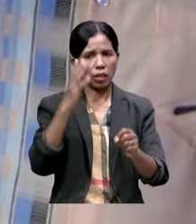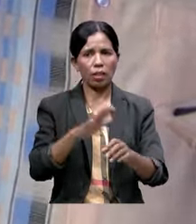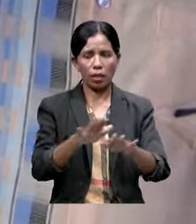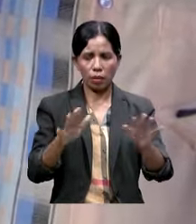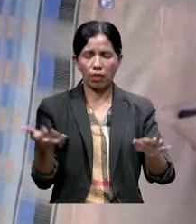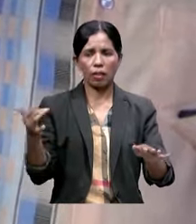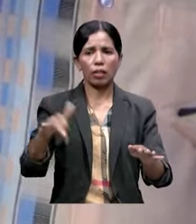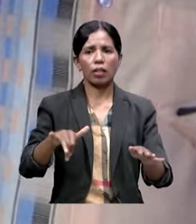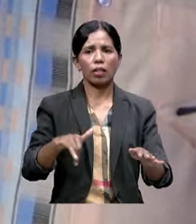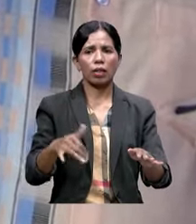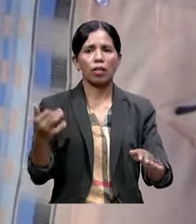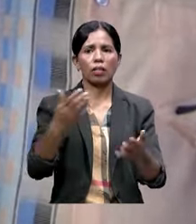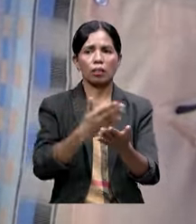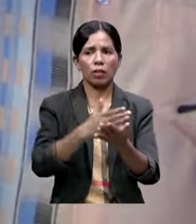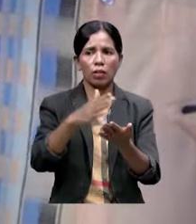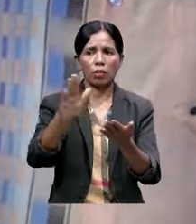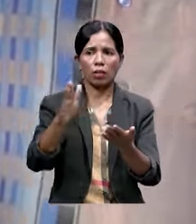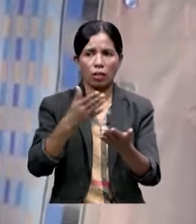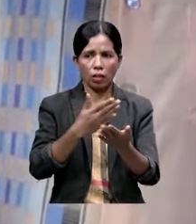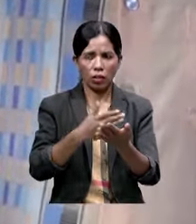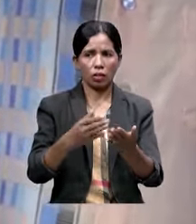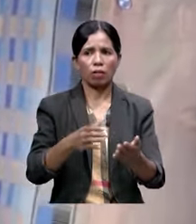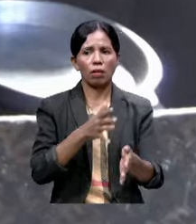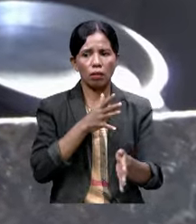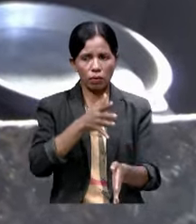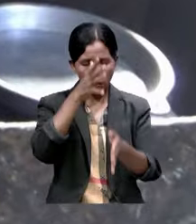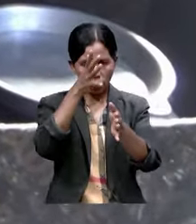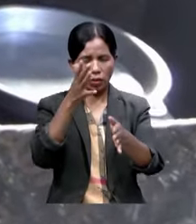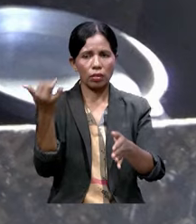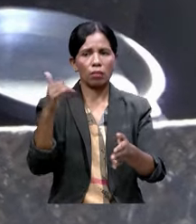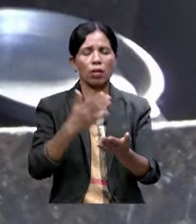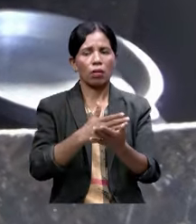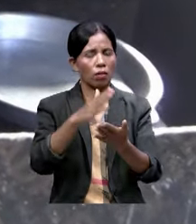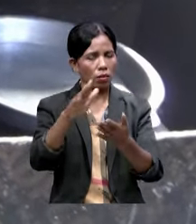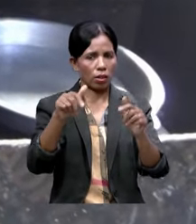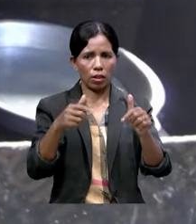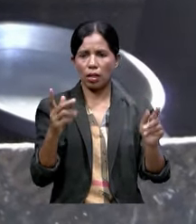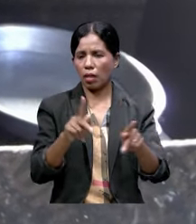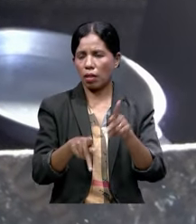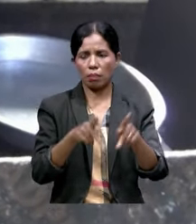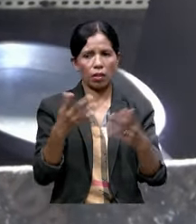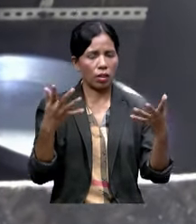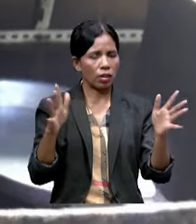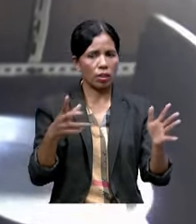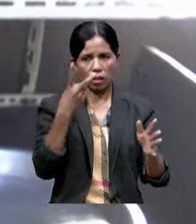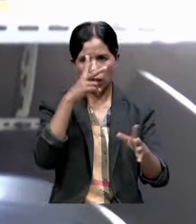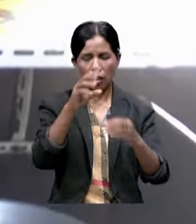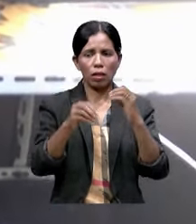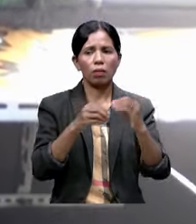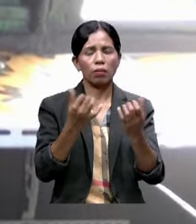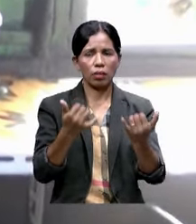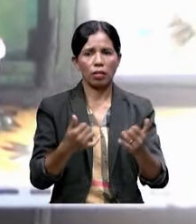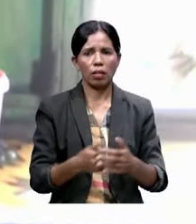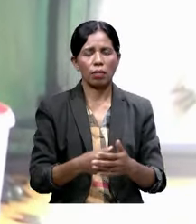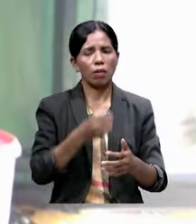ko sa ne be ma durante ne mai sosa o e ma feri ka tua sa ne be ma durante ne mai sosa ne e ma la tene atu hare e buat ne e ma